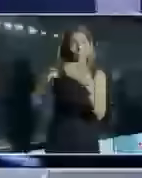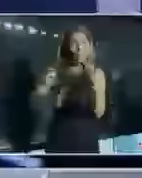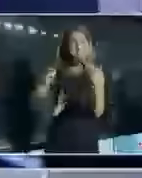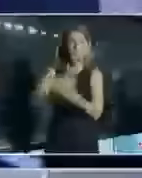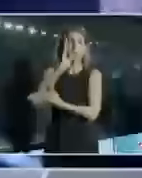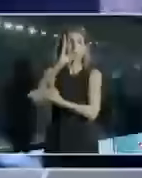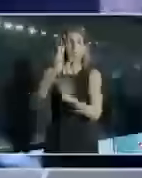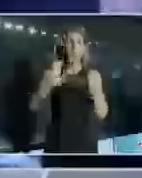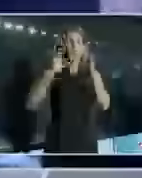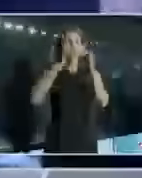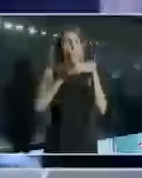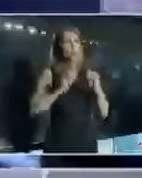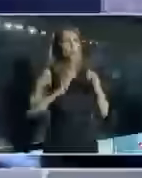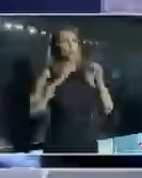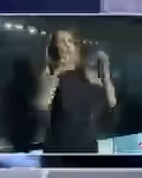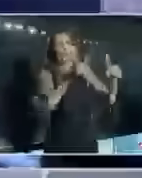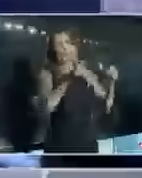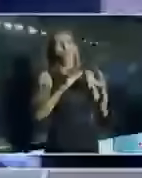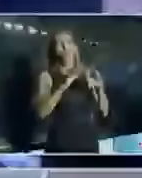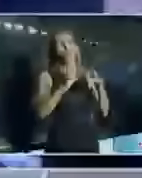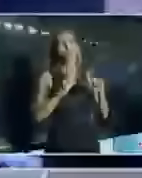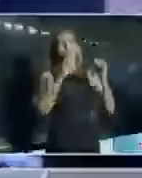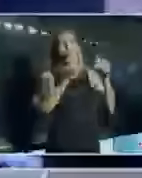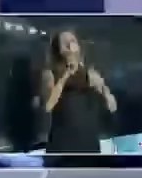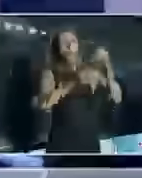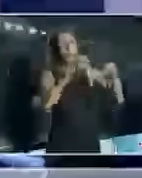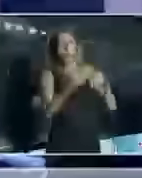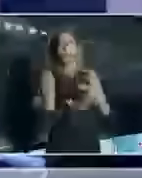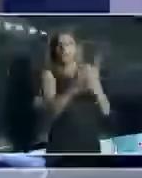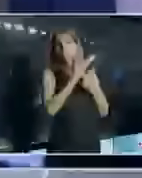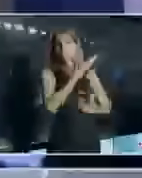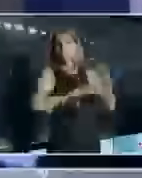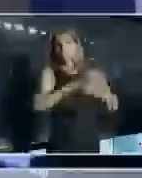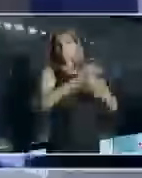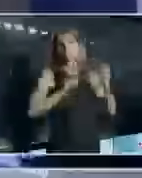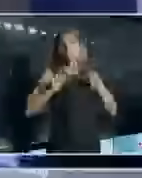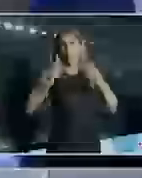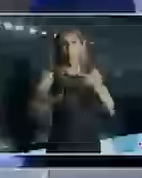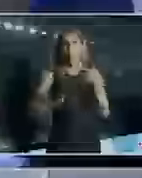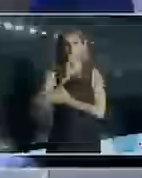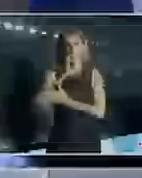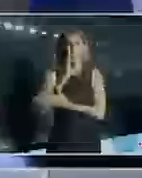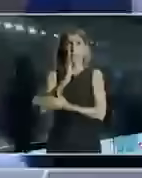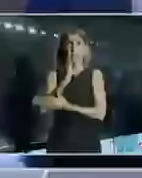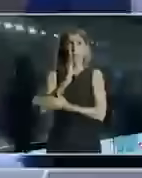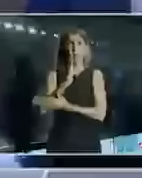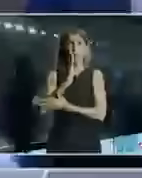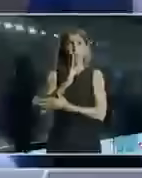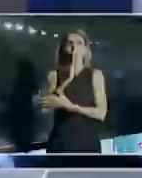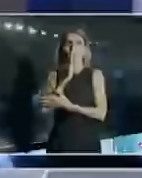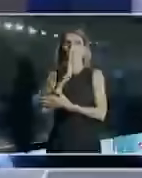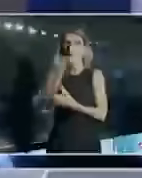empresas que que ele diz todos vão impulsionar a minha propaganda quem impulsionar mais ganha um